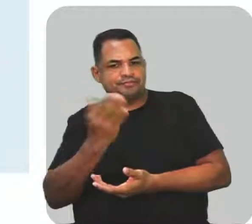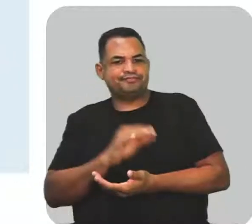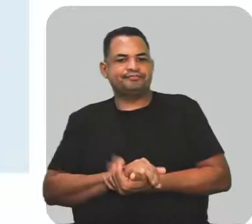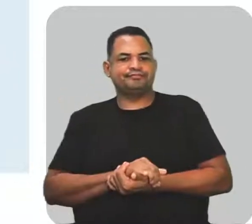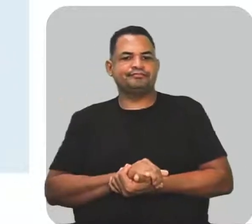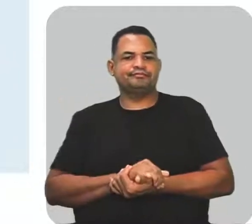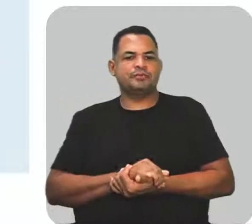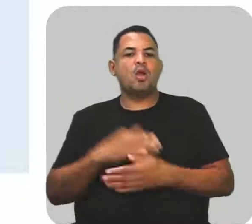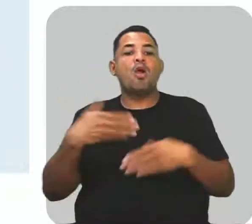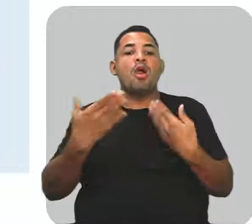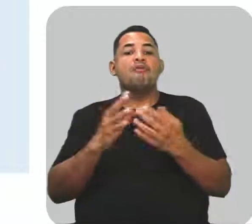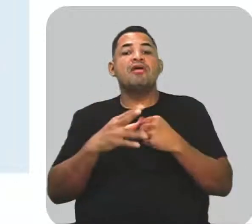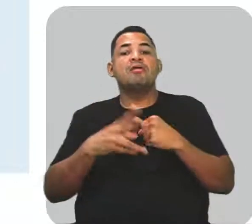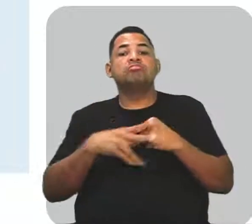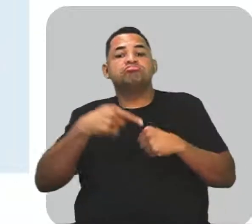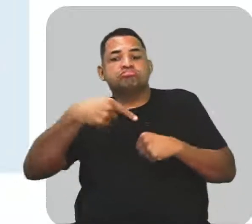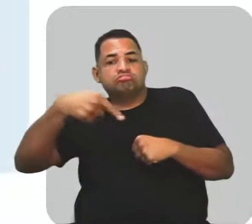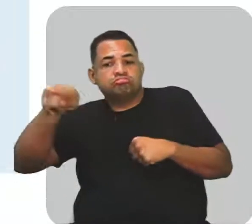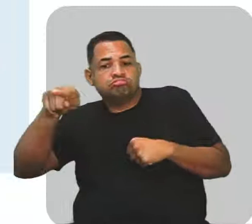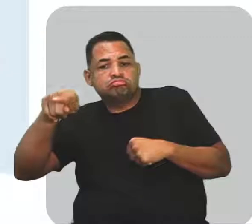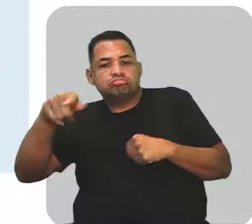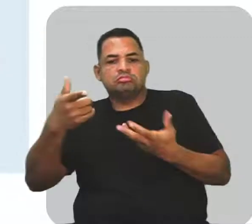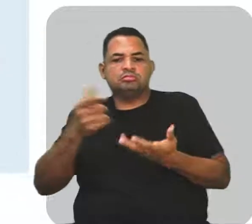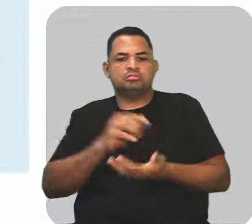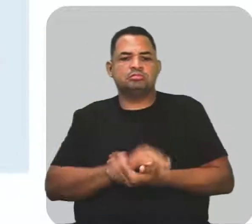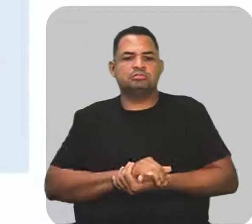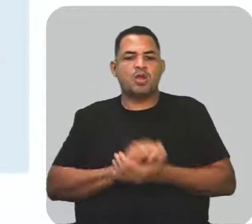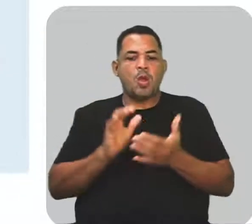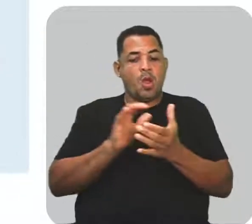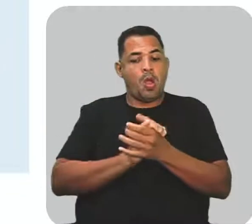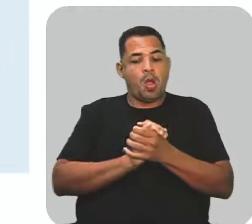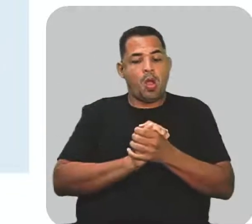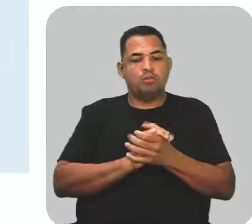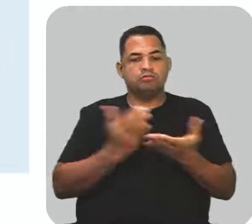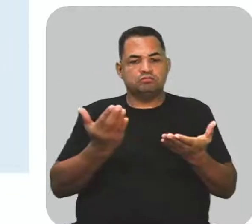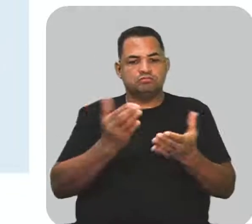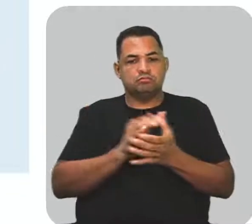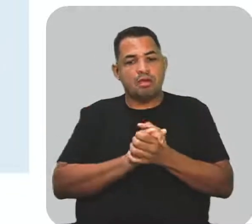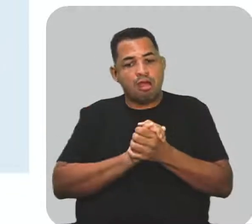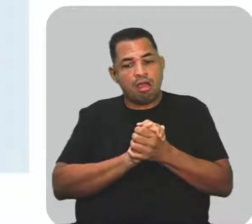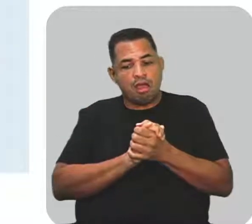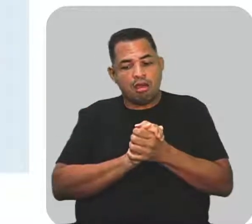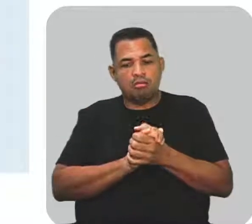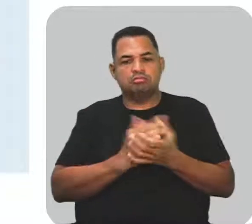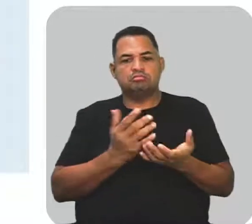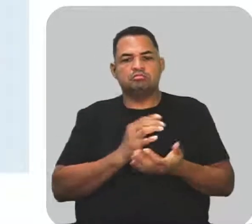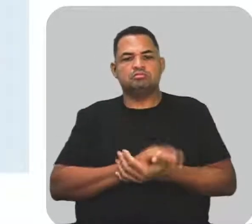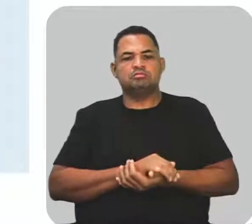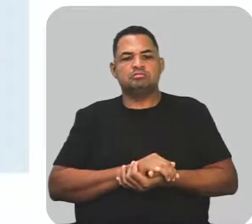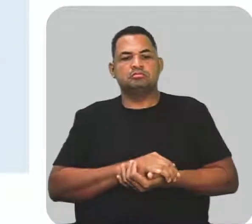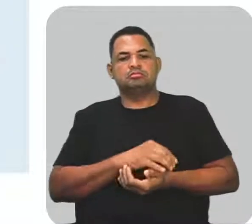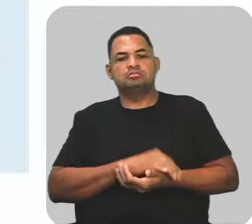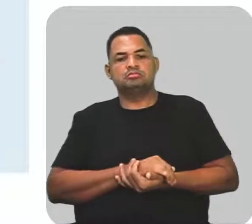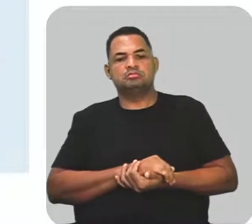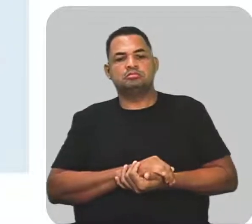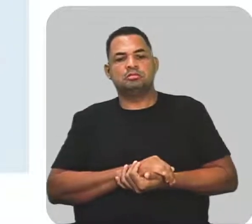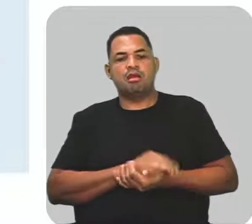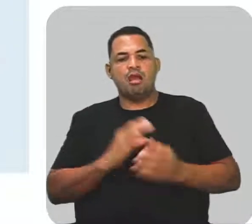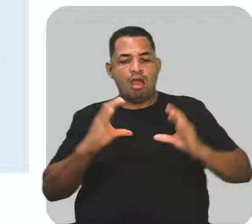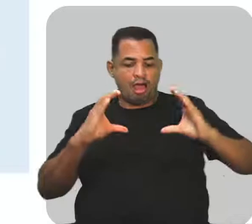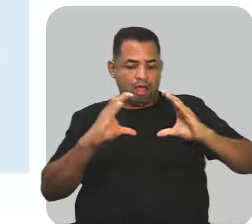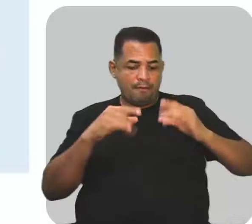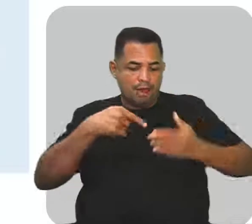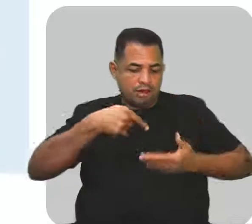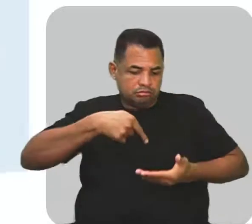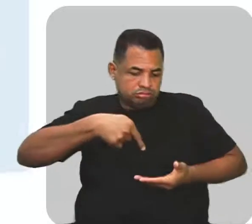sair, né? Ou seja, os casais saíram. Terceiro exemplo. A bola